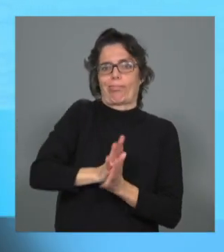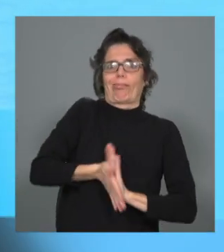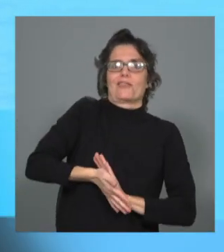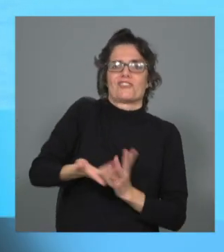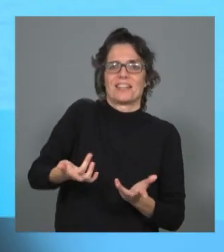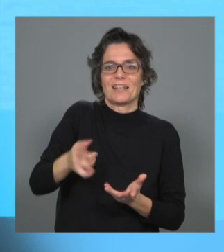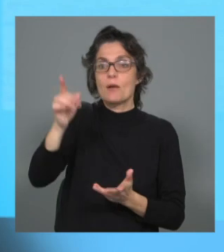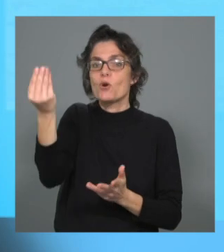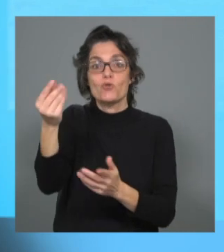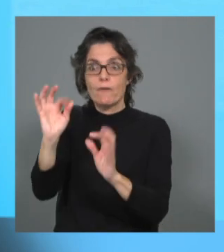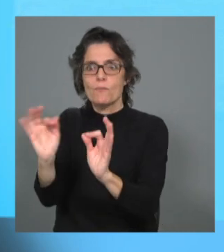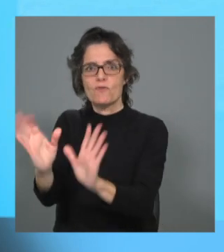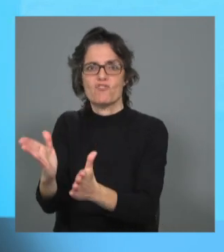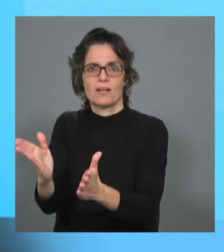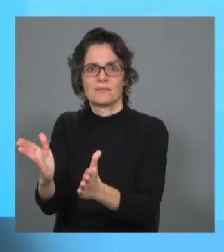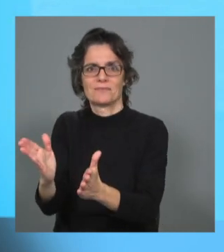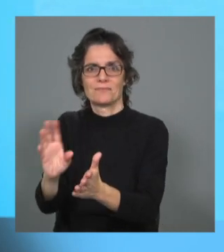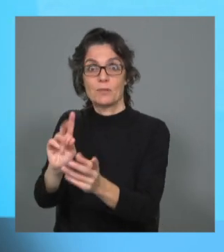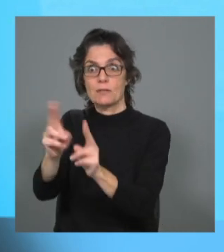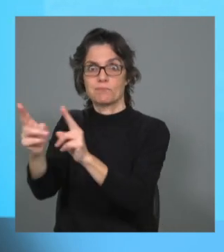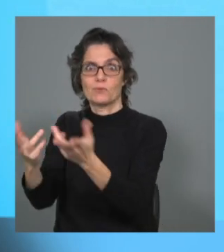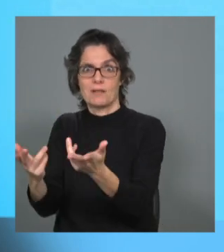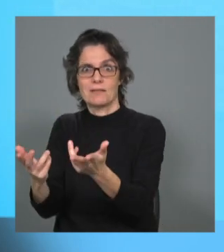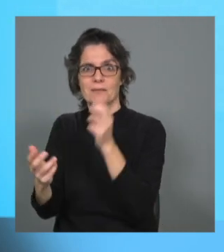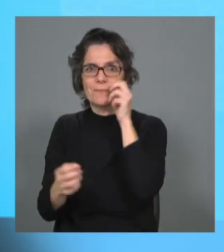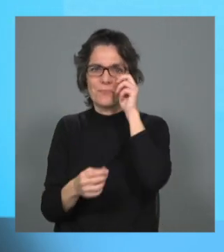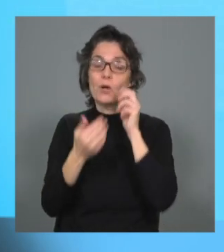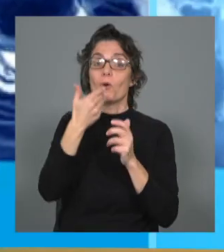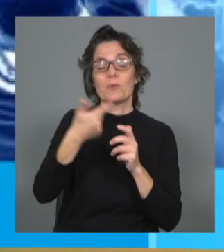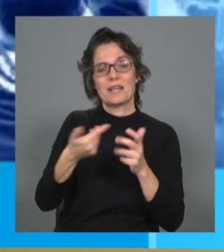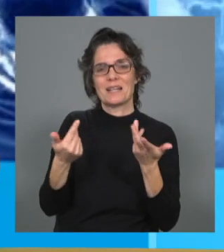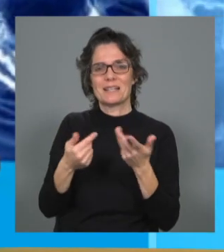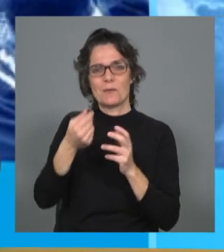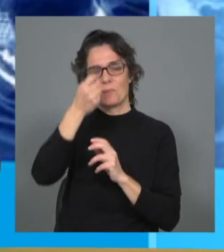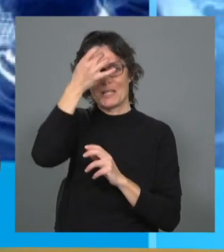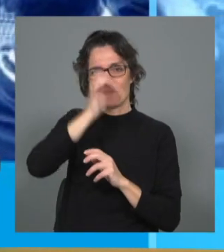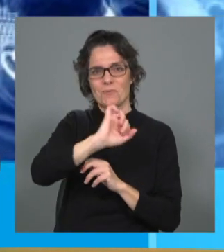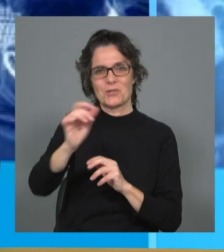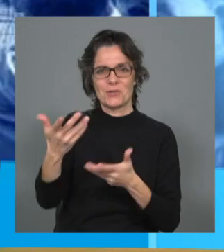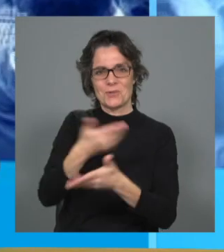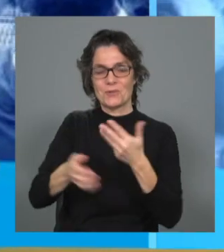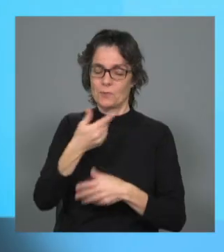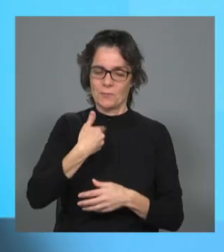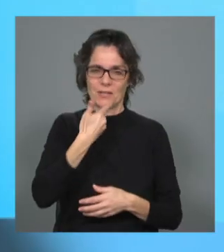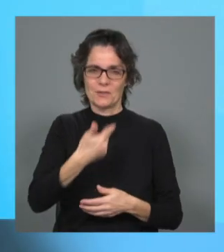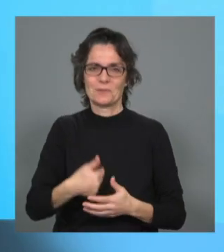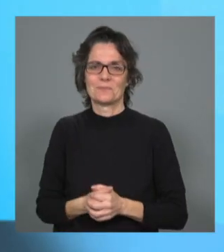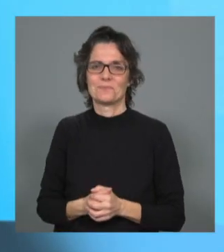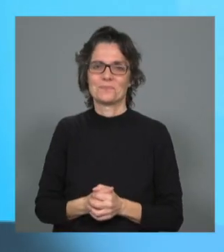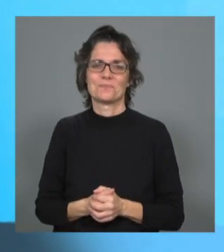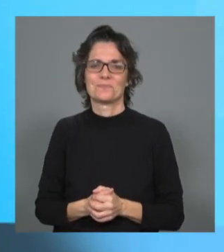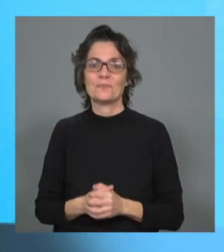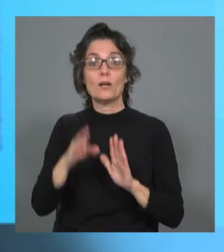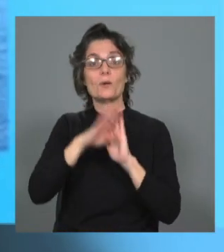fica esta perspectiva e esta análise. José Miguel Sardica, muito obrigado por ter partilhado connosco. Obrigado pelo convite. Foi o programa